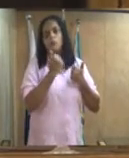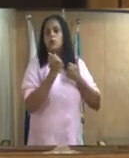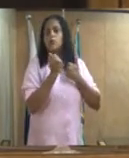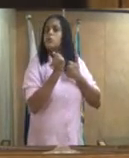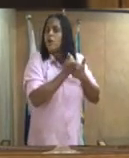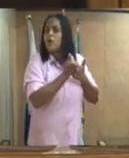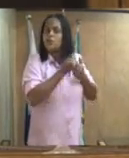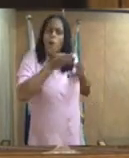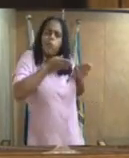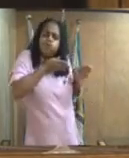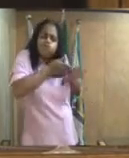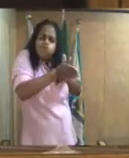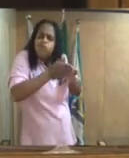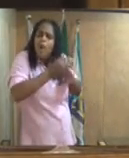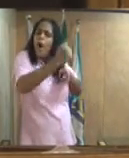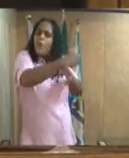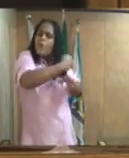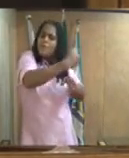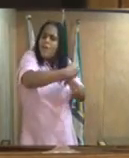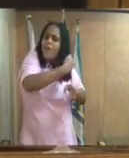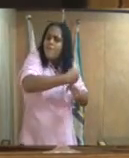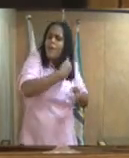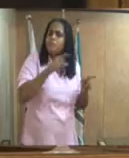governo ao líder